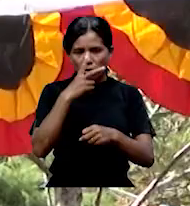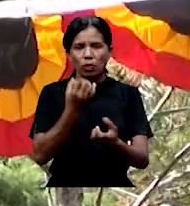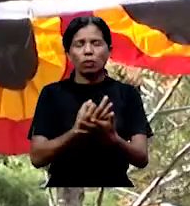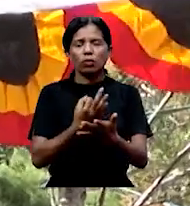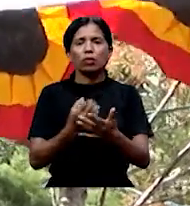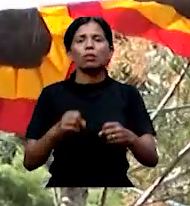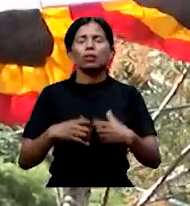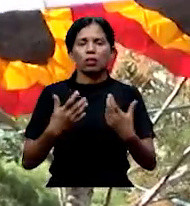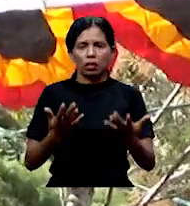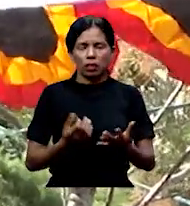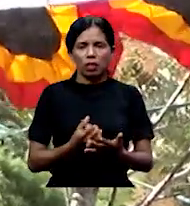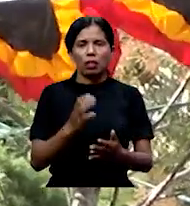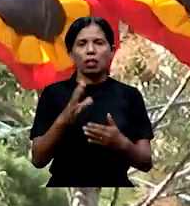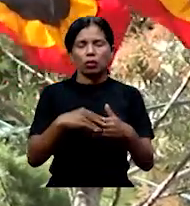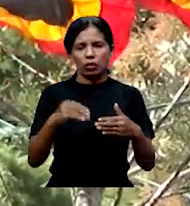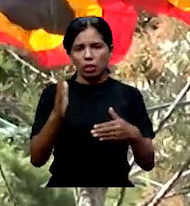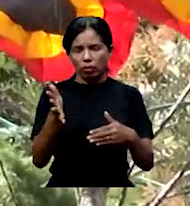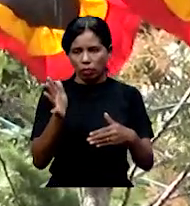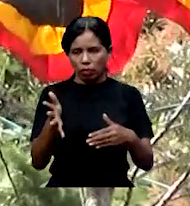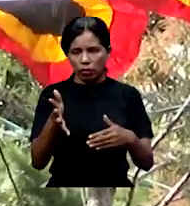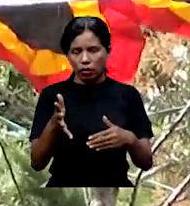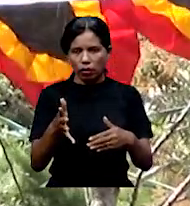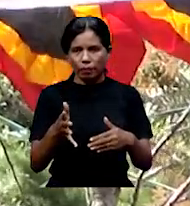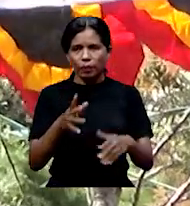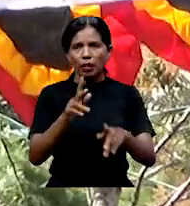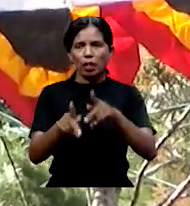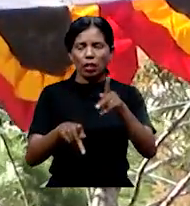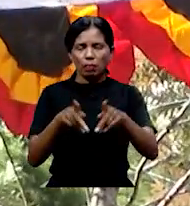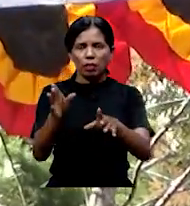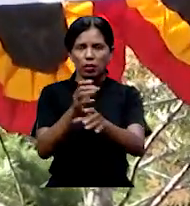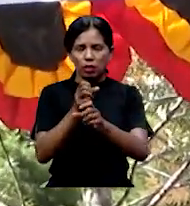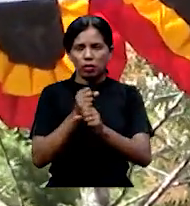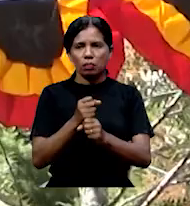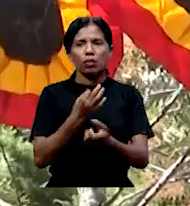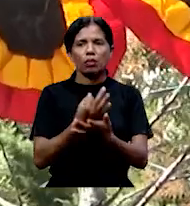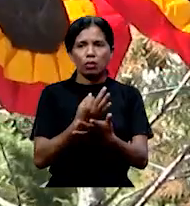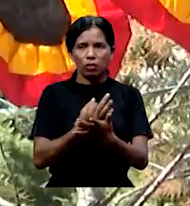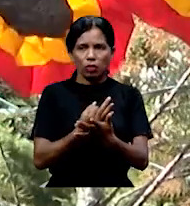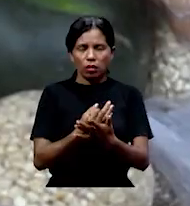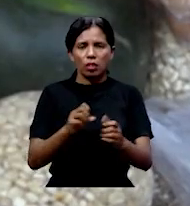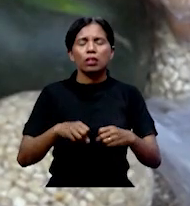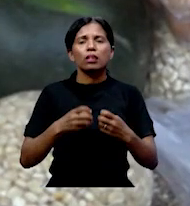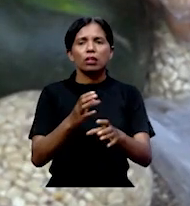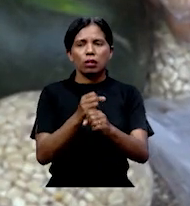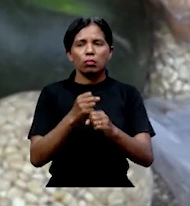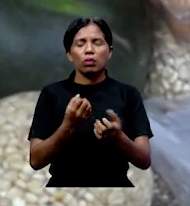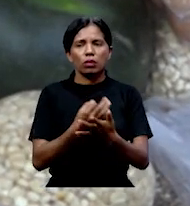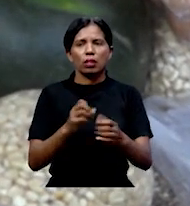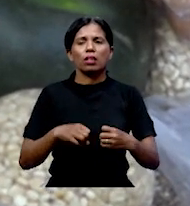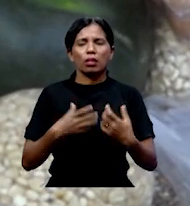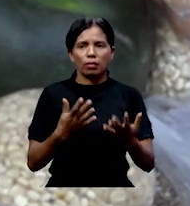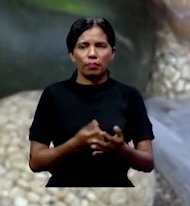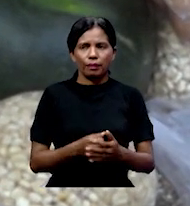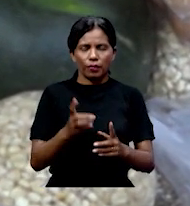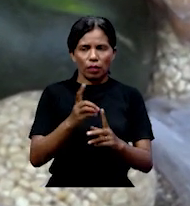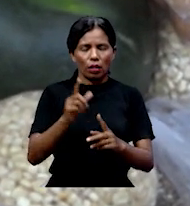enxerga. 50 dólares, né? População, bê, cimo, bê, cesta básica, nem cimo gira. E a Lorencia, fulano de fevereiro, tina